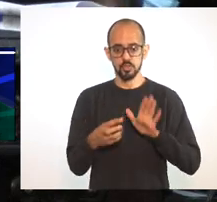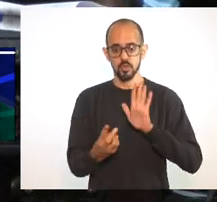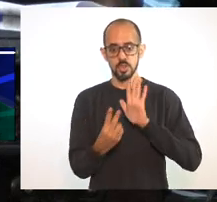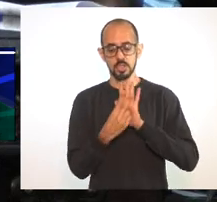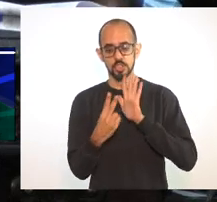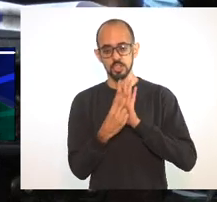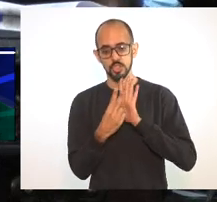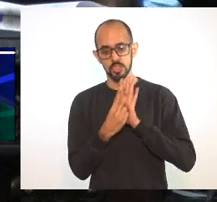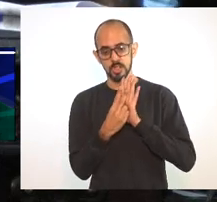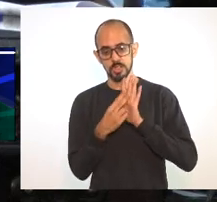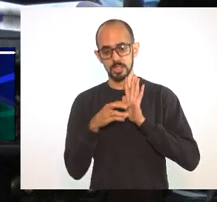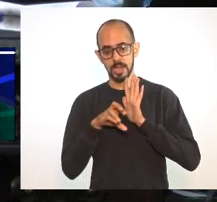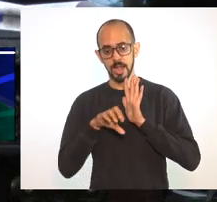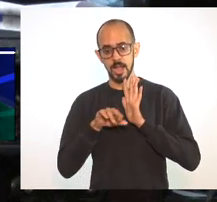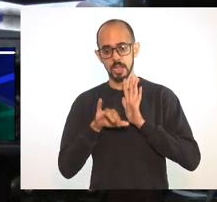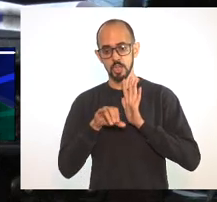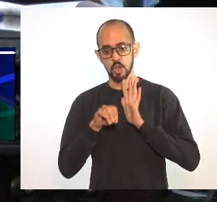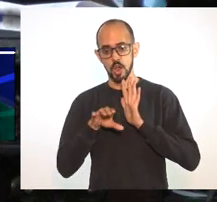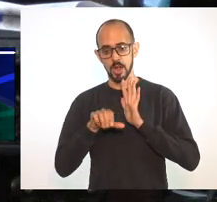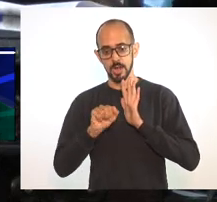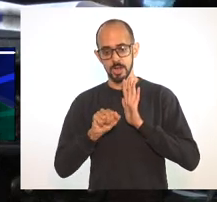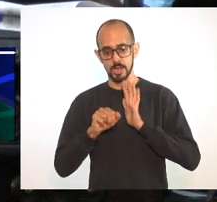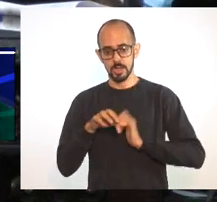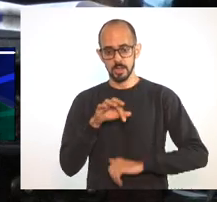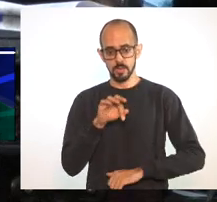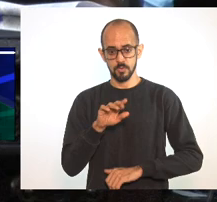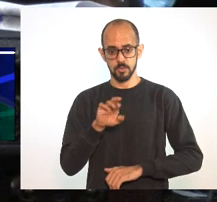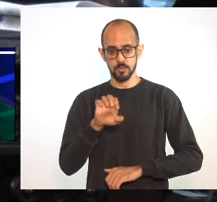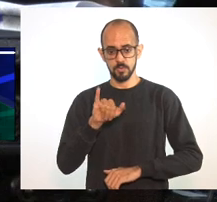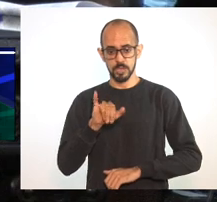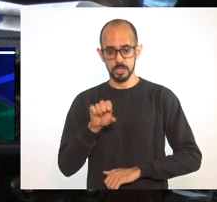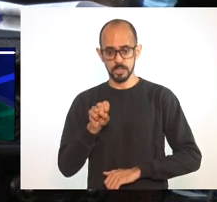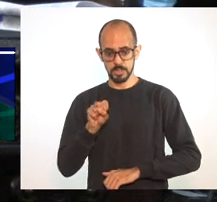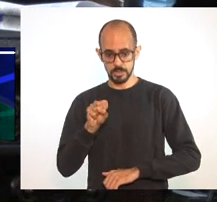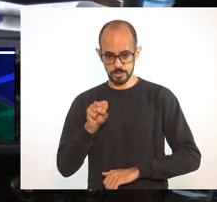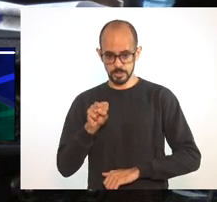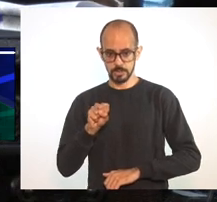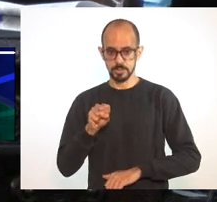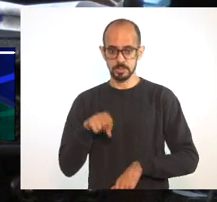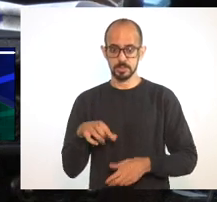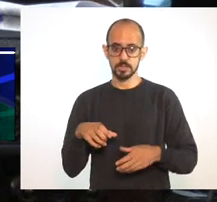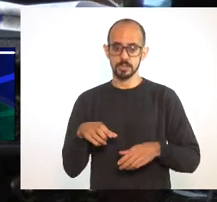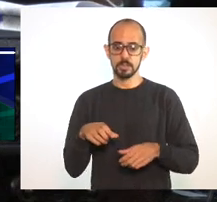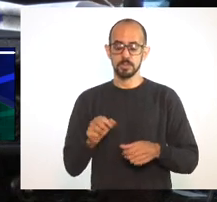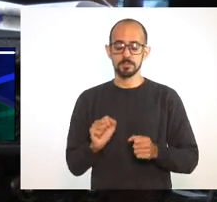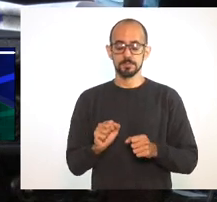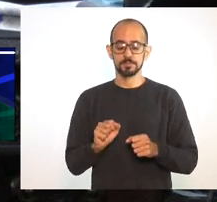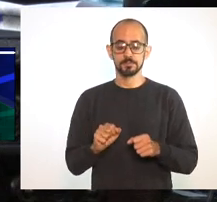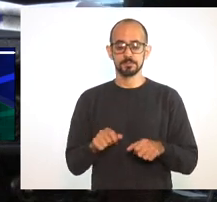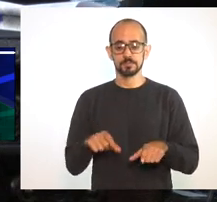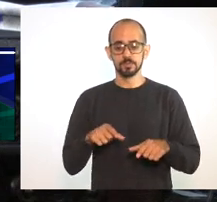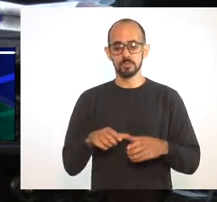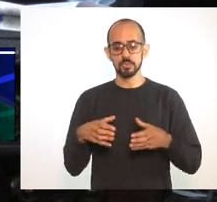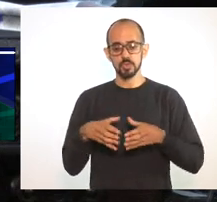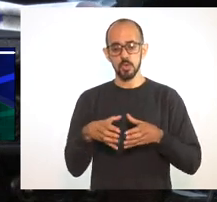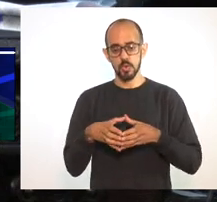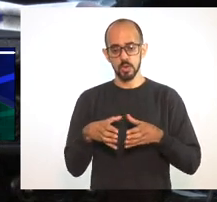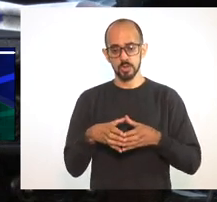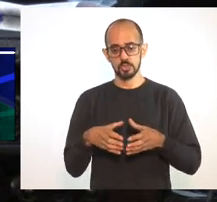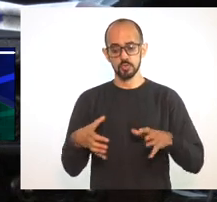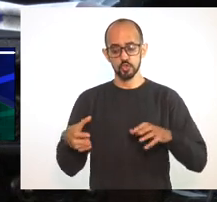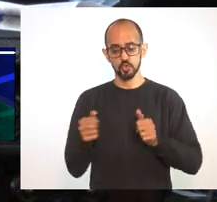Juntas, Frente Ampia Suburbana Gigantes na Luta RJ, Coletivo